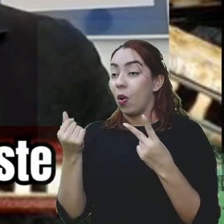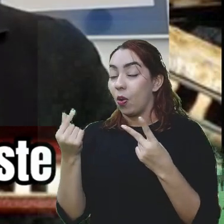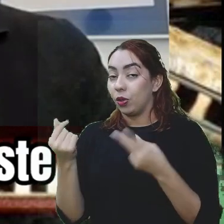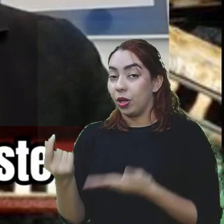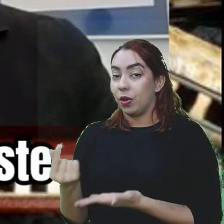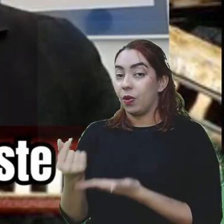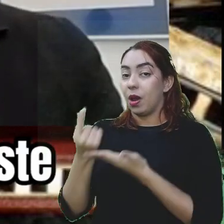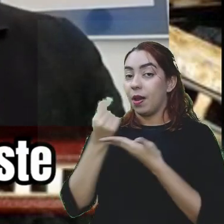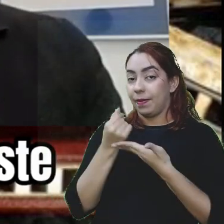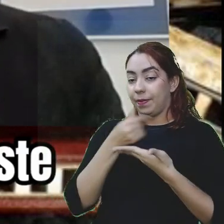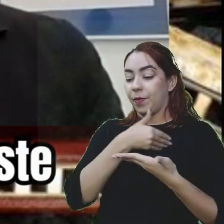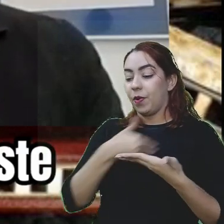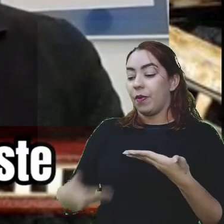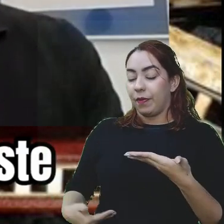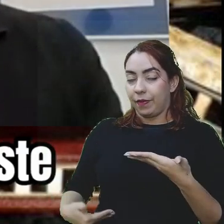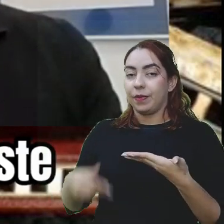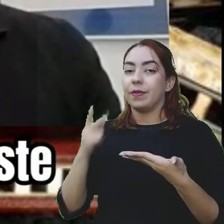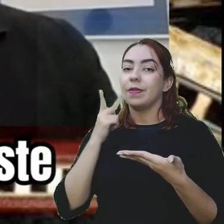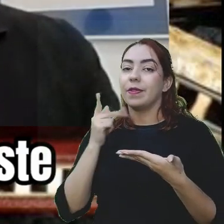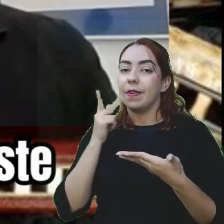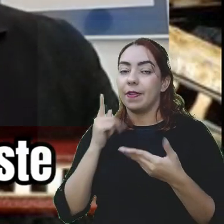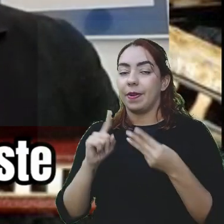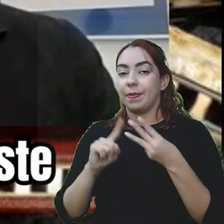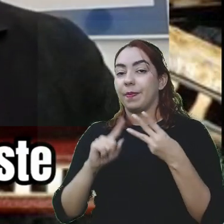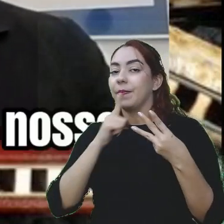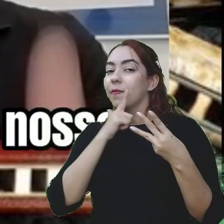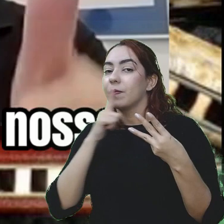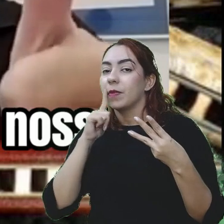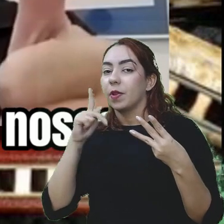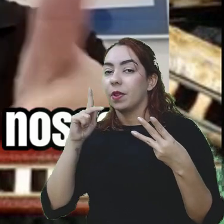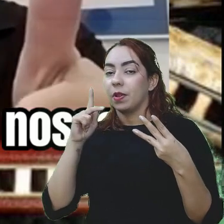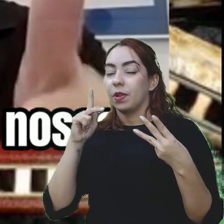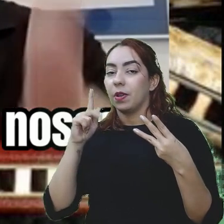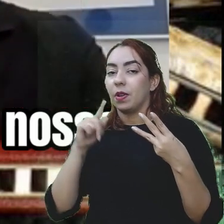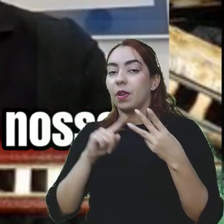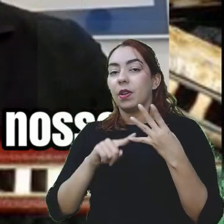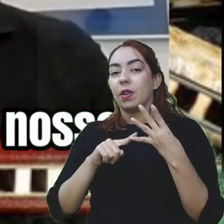Ceará, do Cantina Pet e do portal Investe Nordeste.